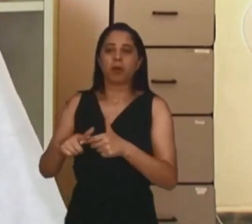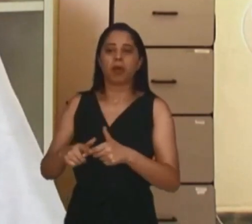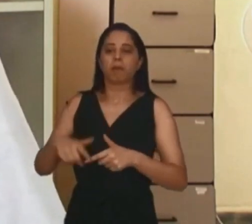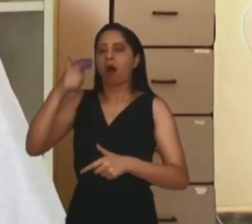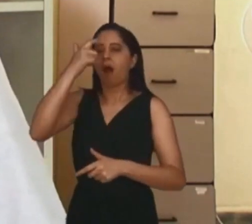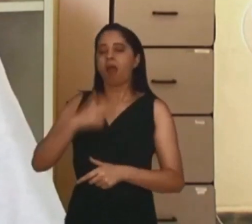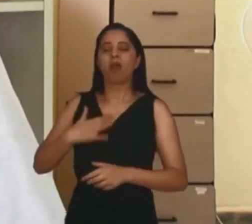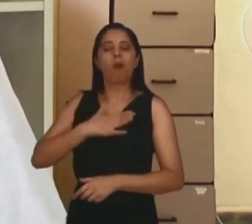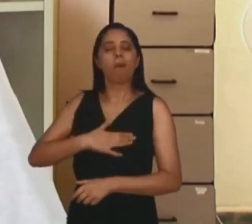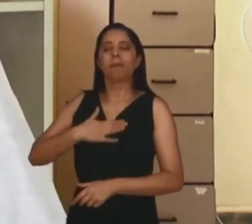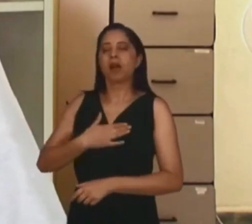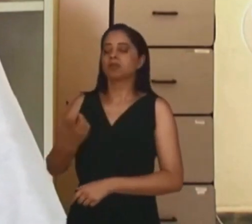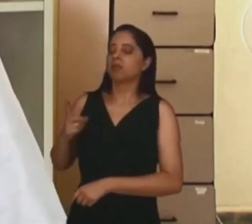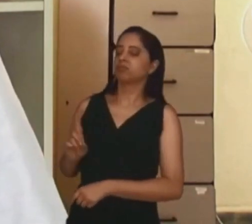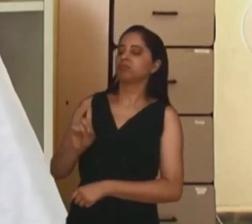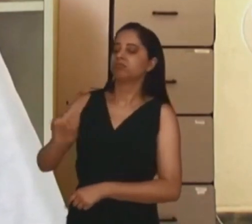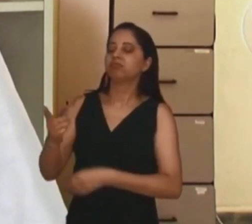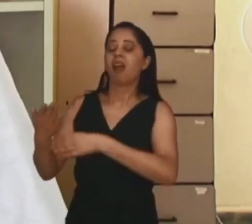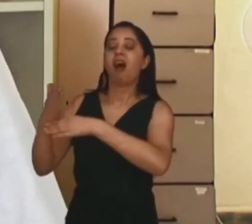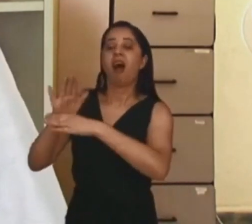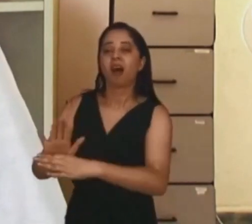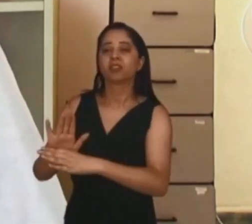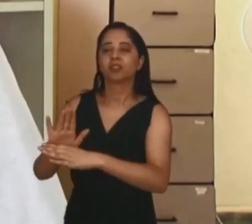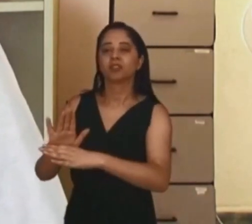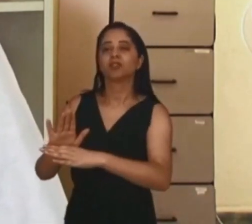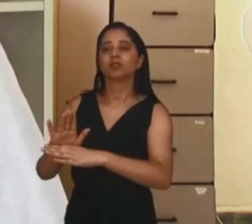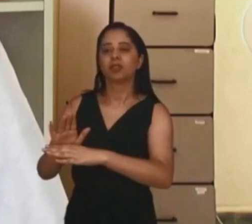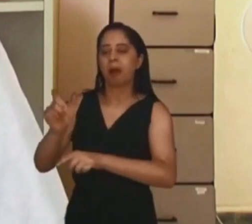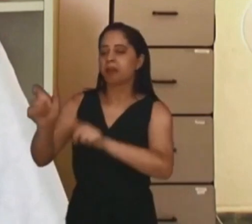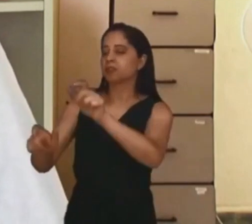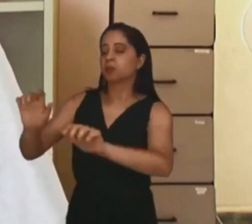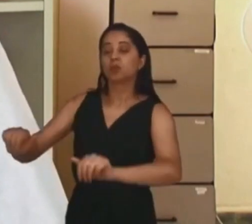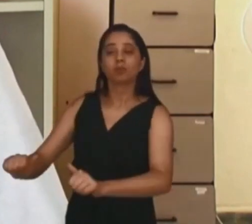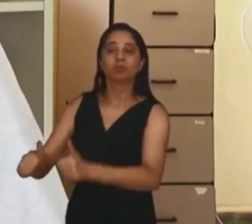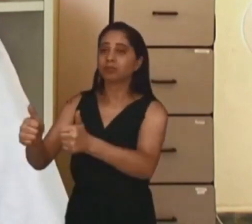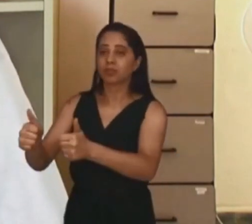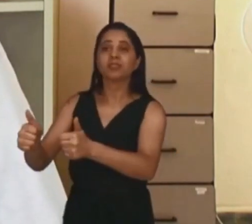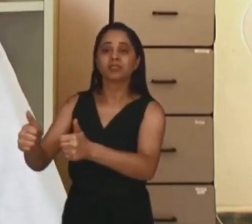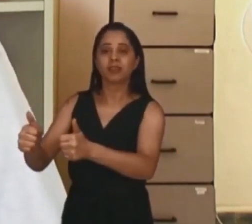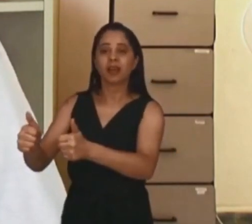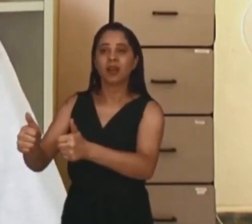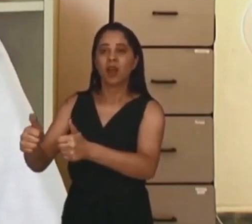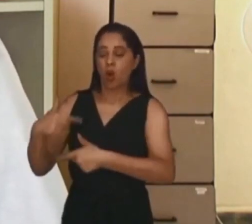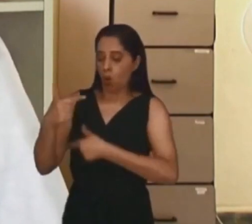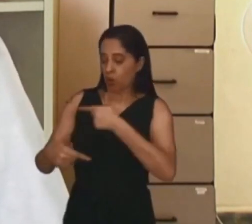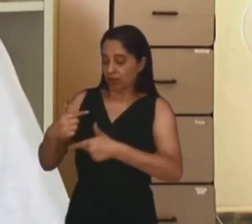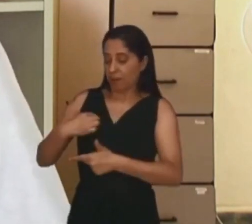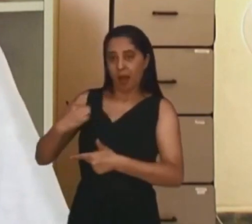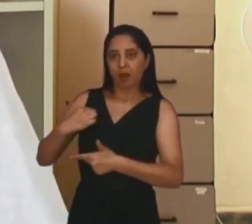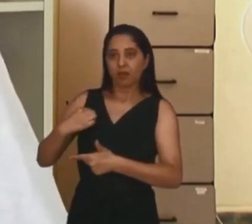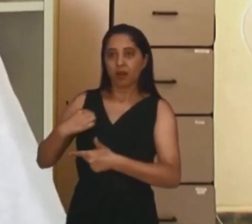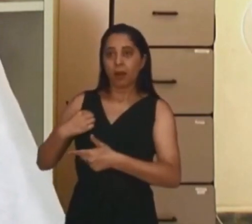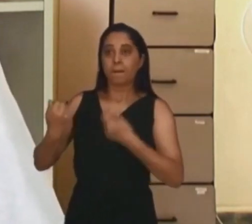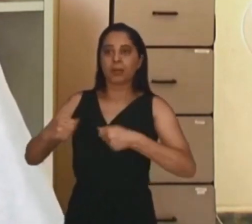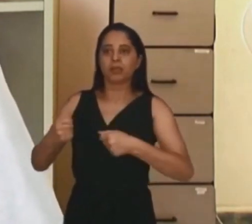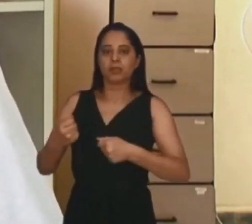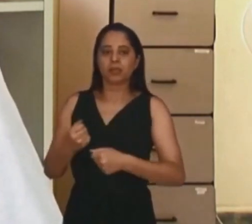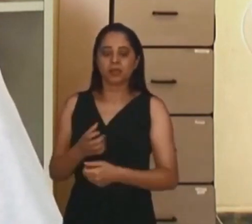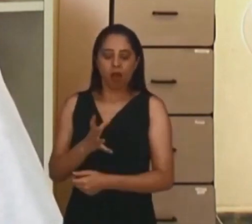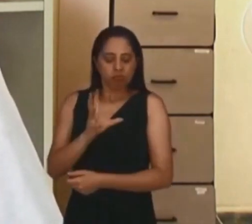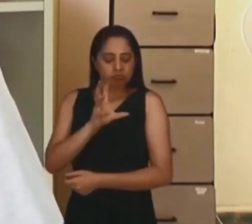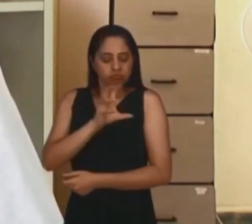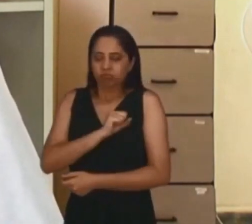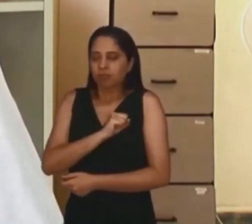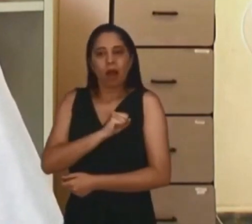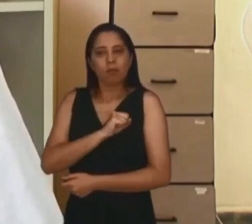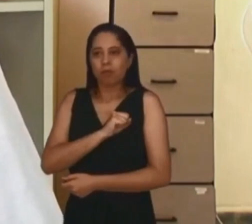né? Mas para mim é um prazer, toda vez que eu venho aqui, que eu posso contribuir, né, para o crescimento de outra pessoa. Então, acho que o trabalho voluntário